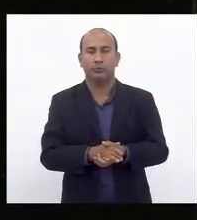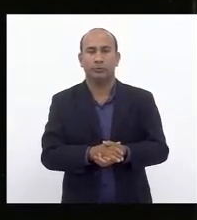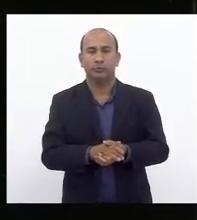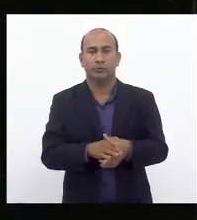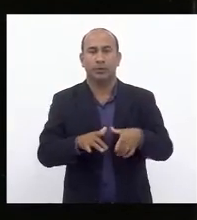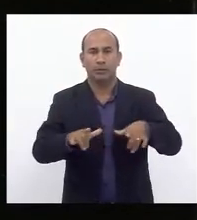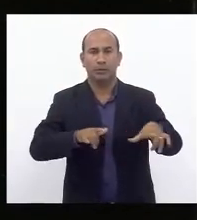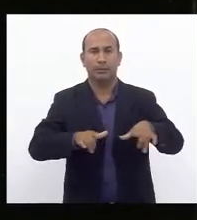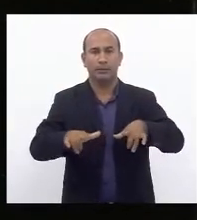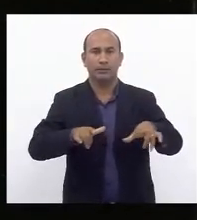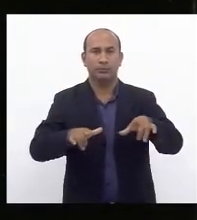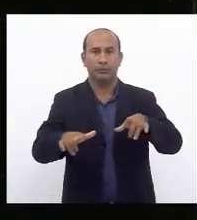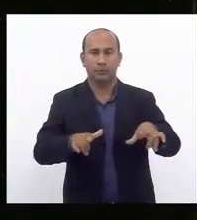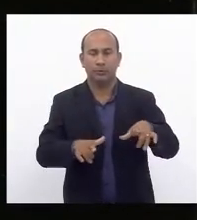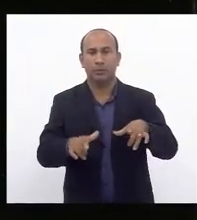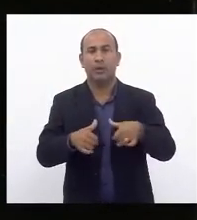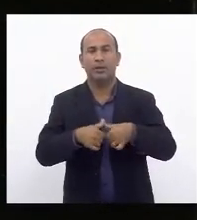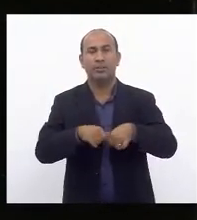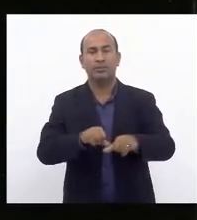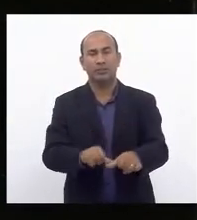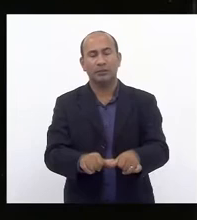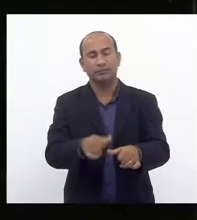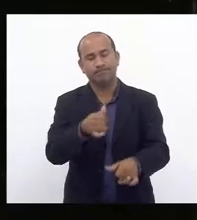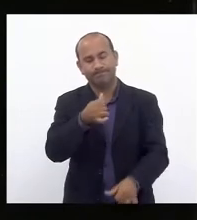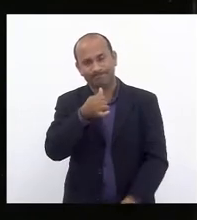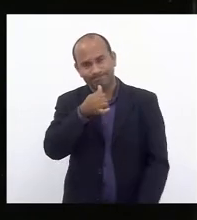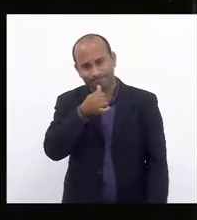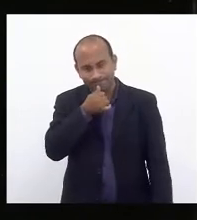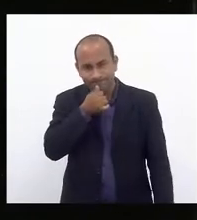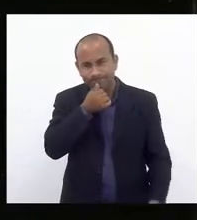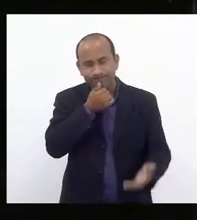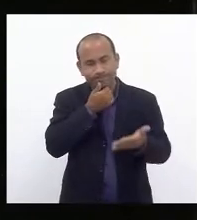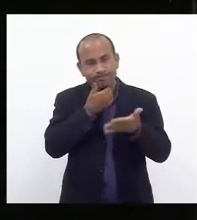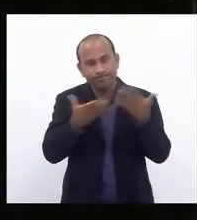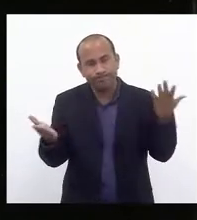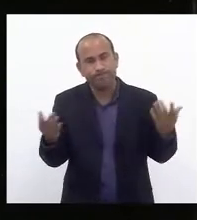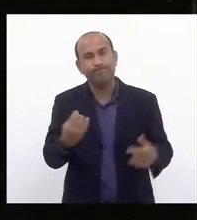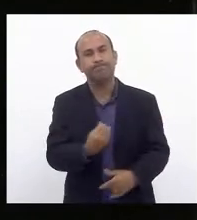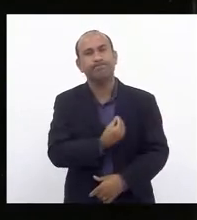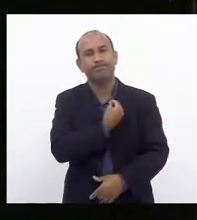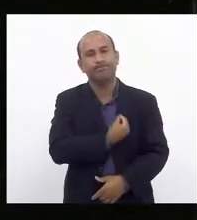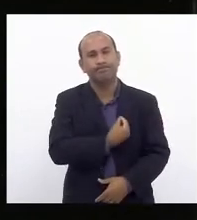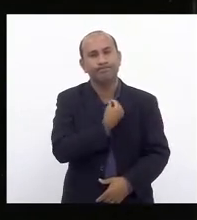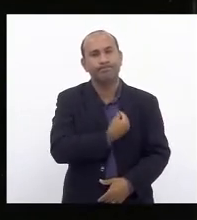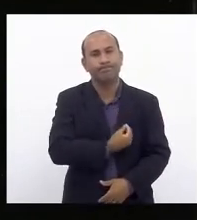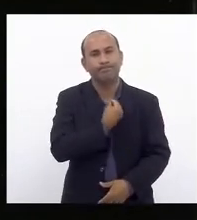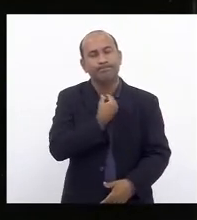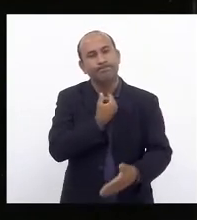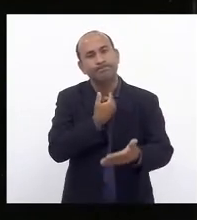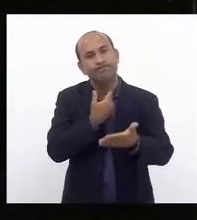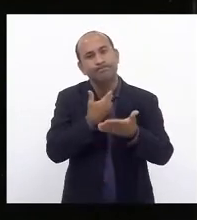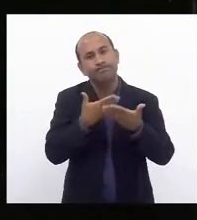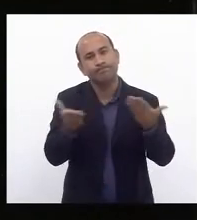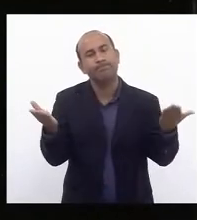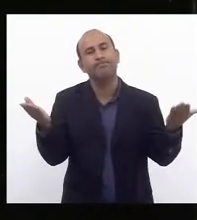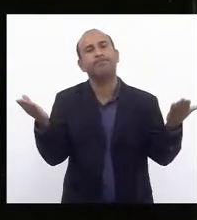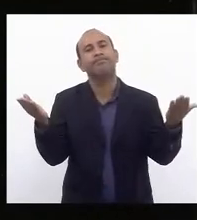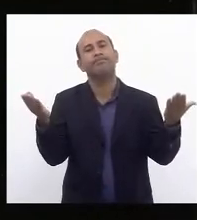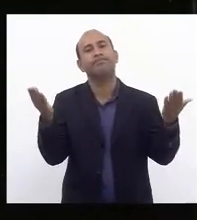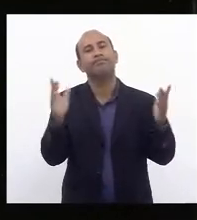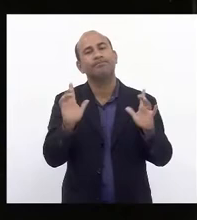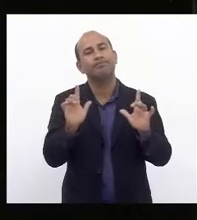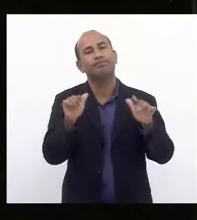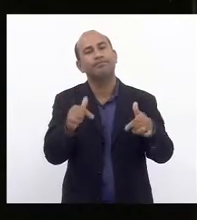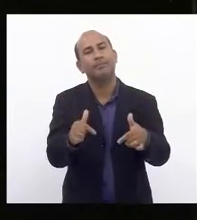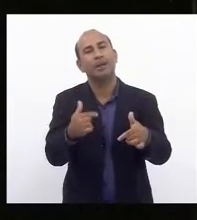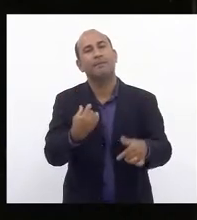esses trabalhadores estão, infelizmente, perdendo a sua vida, perdendo a sua